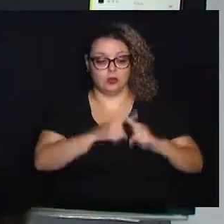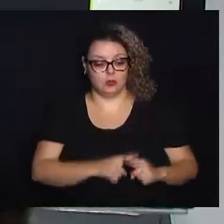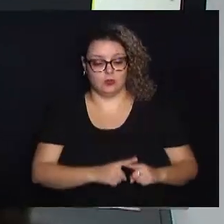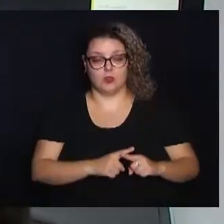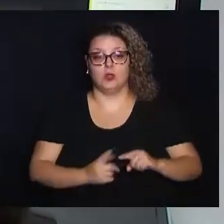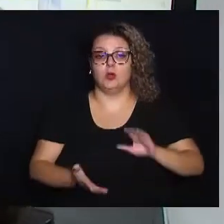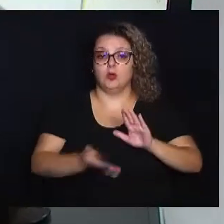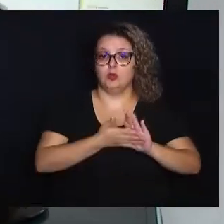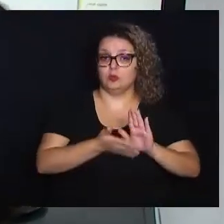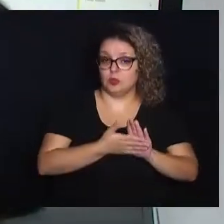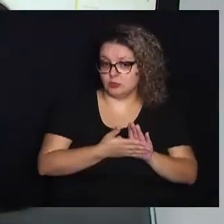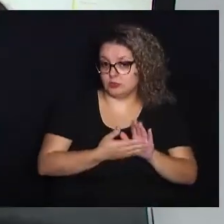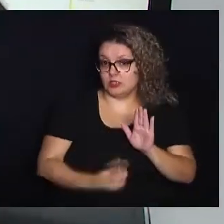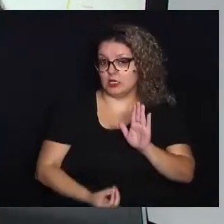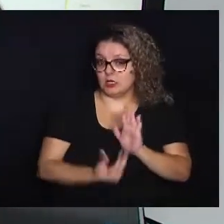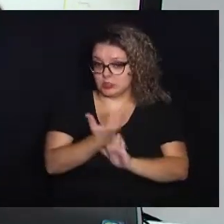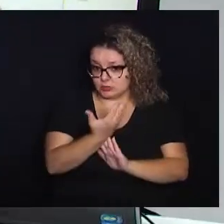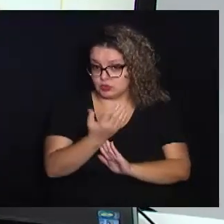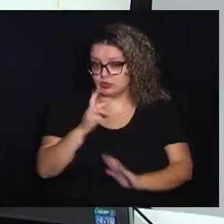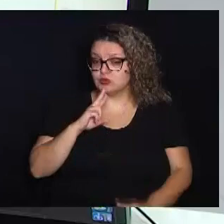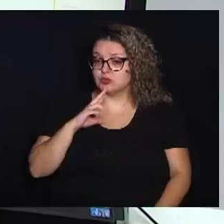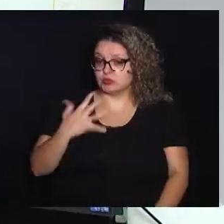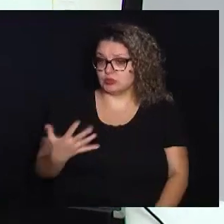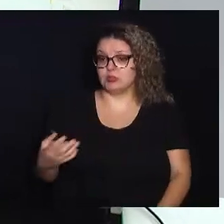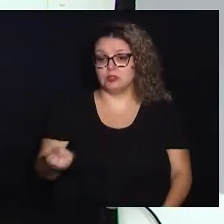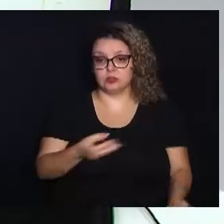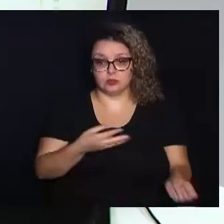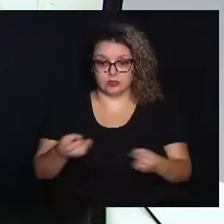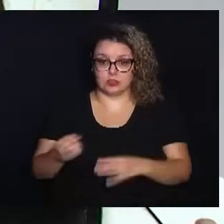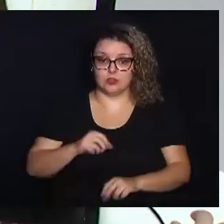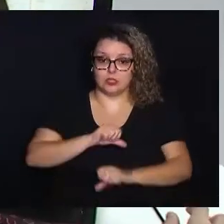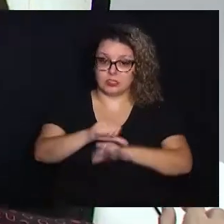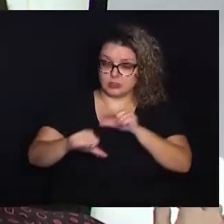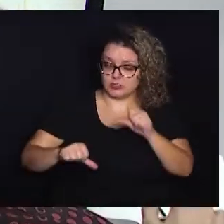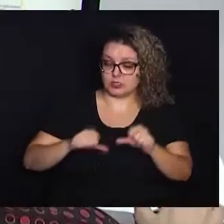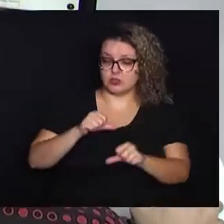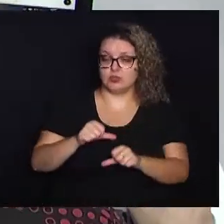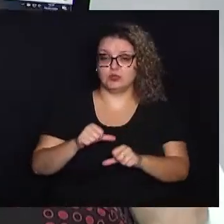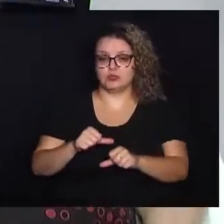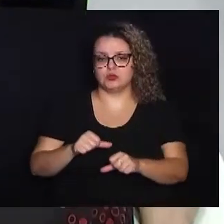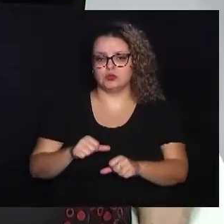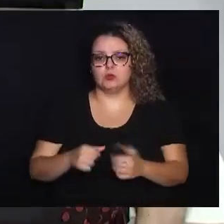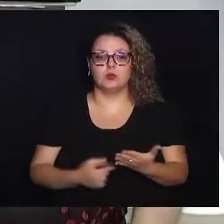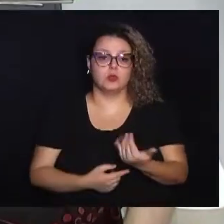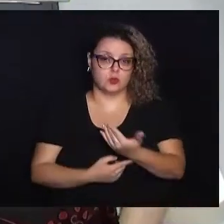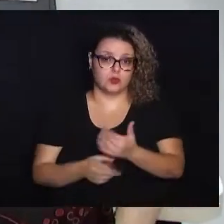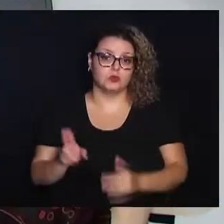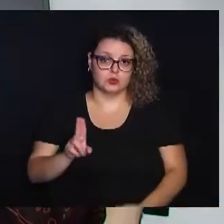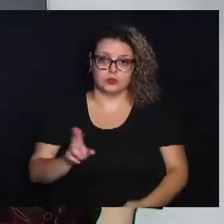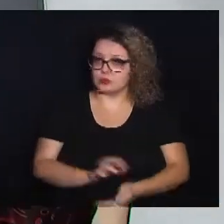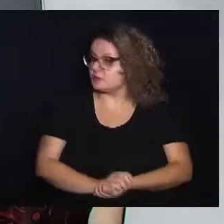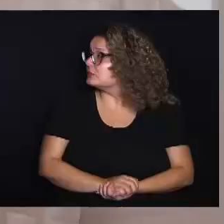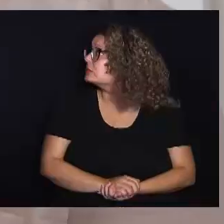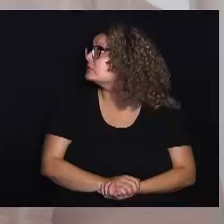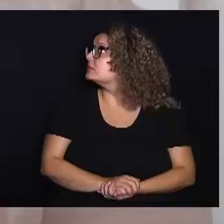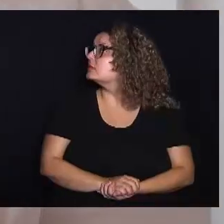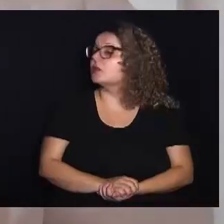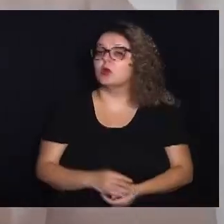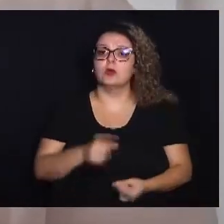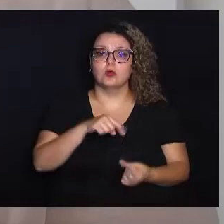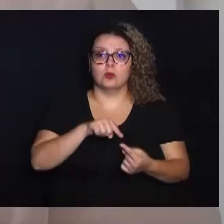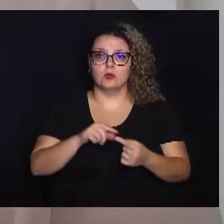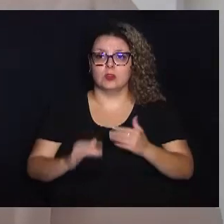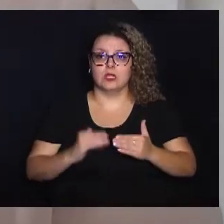competição tem como proposta a criação de soluções inovadoras e transformadoras por meio da tecnologia o